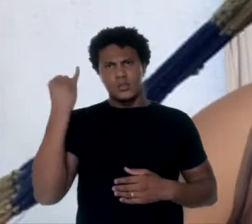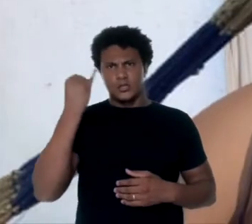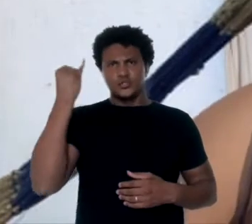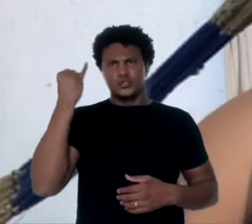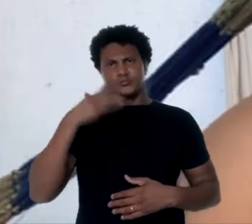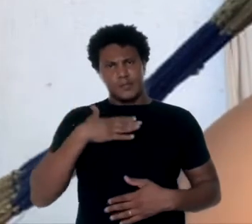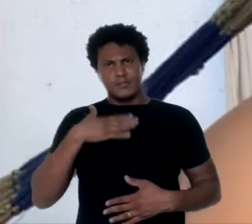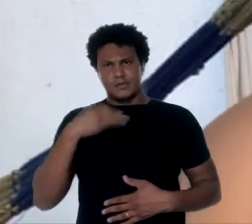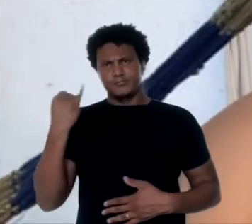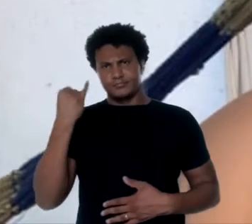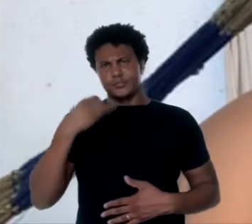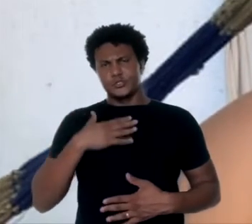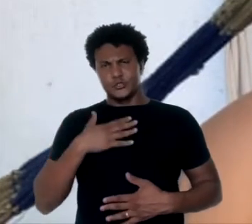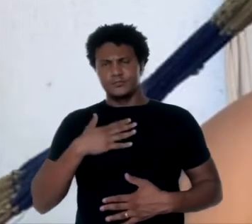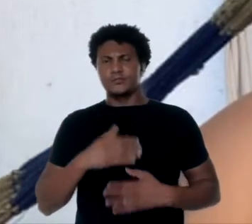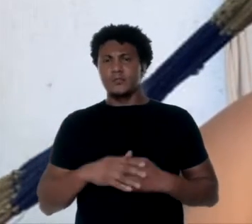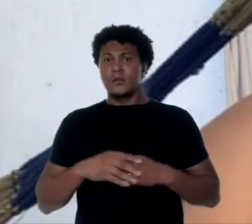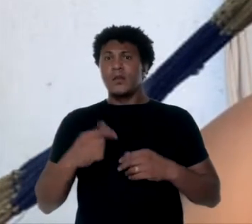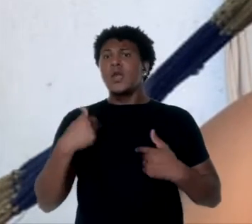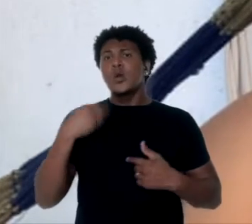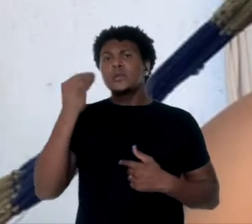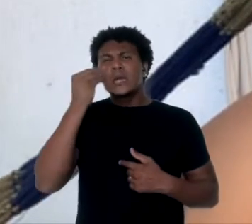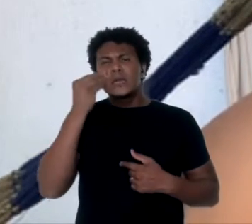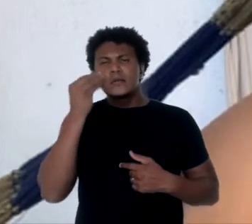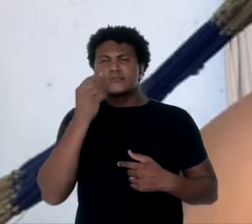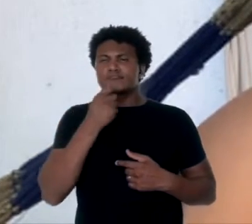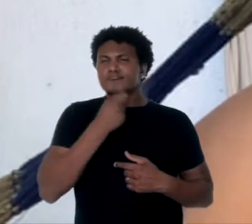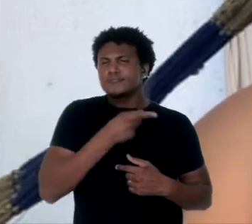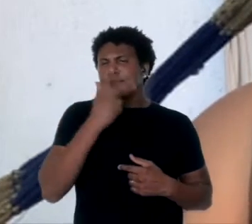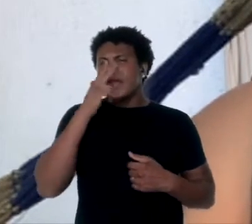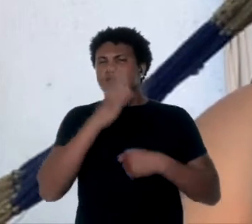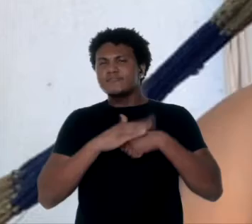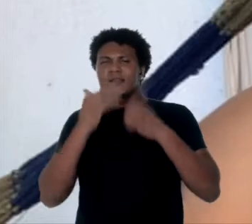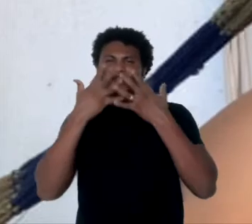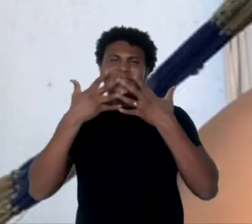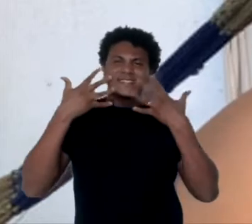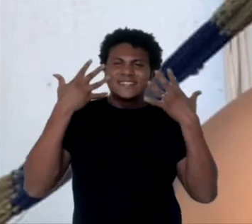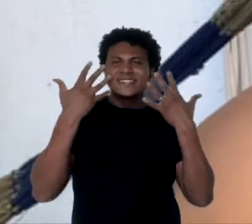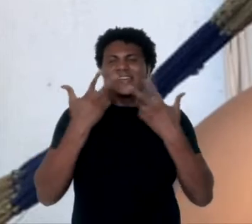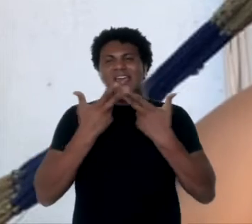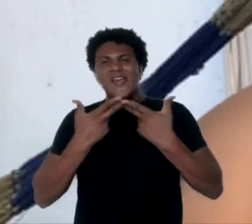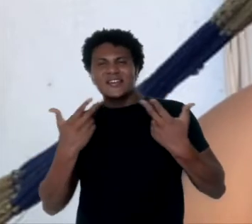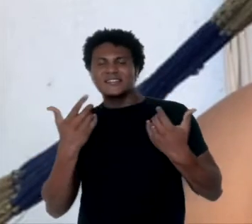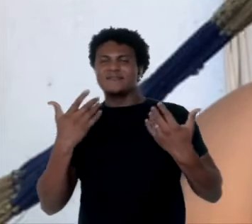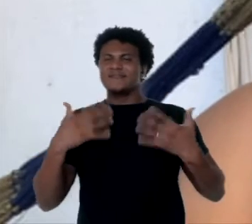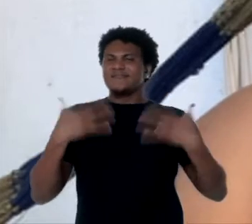fazendo, é muito importante pra mim. E eu tento fazer isso com um pouquinho de graça, um pouquinho de carisma, um